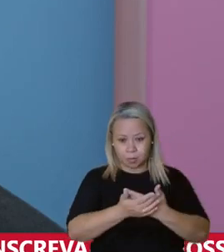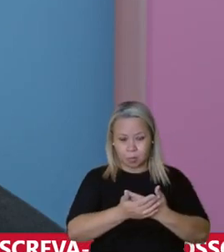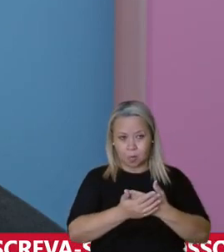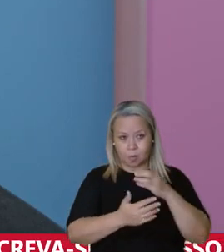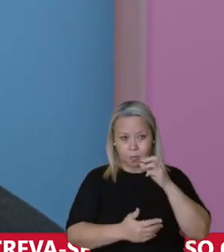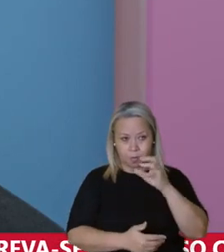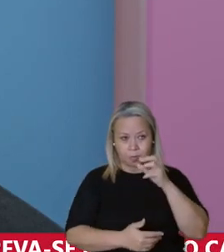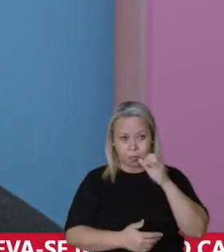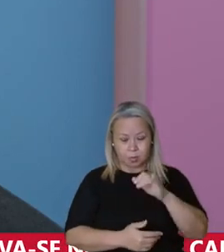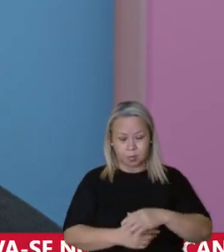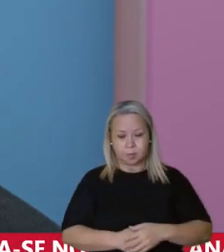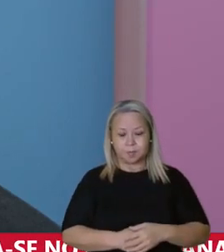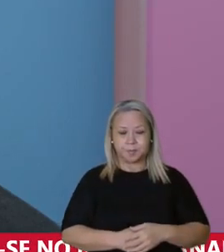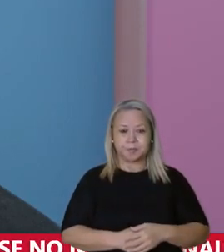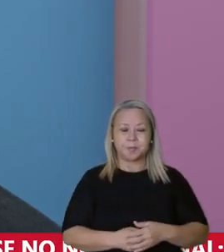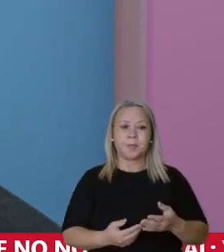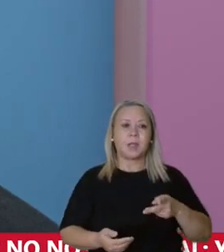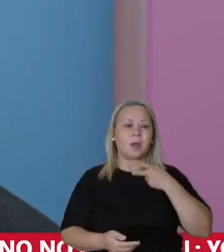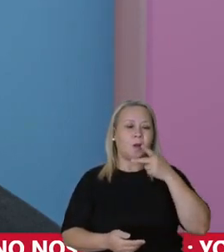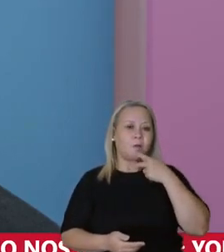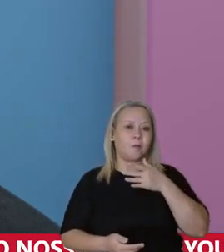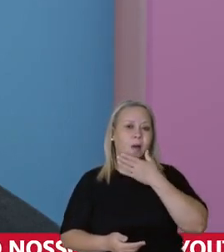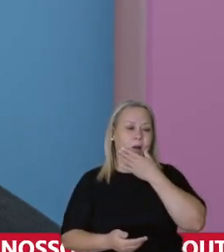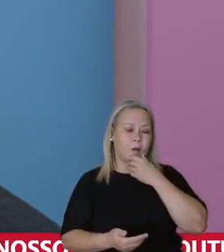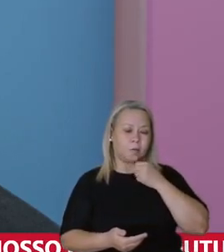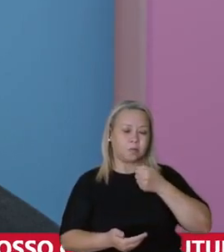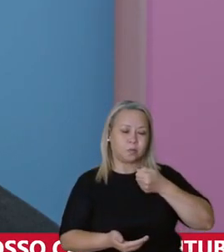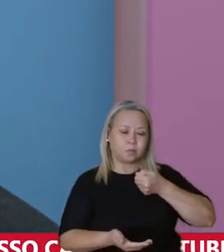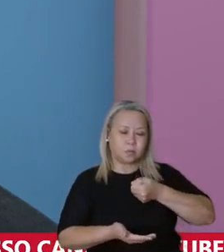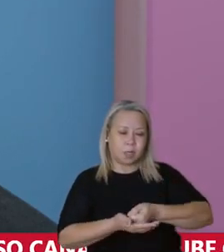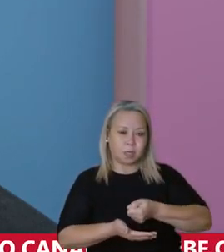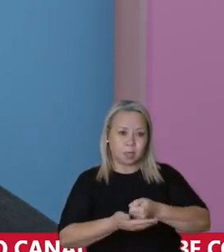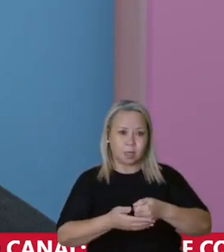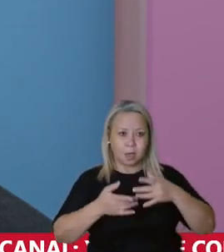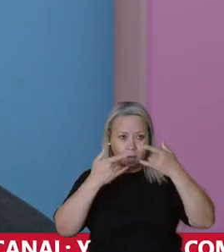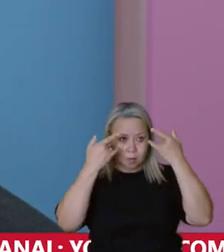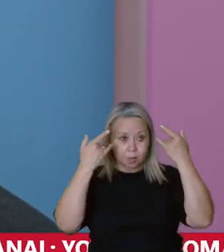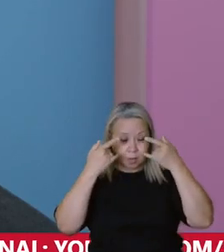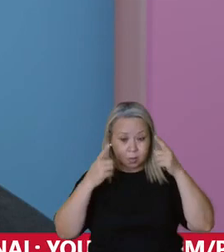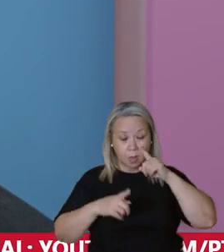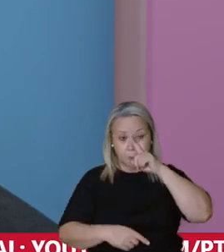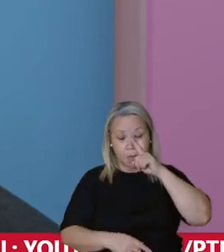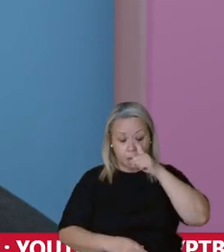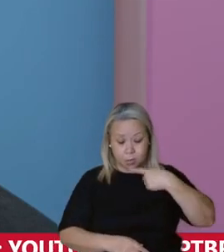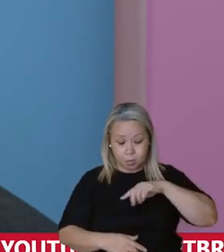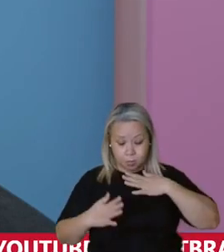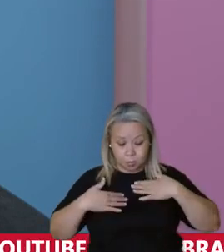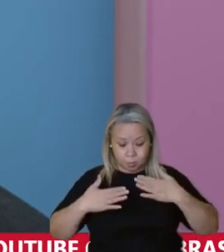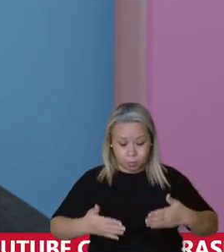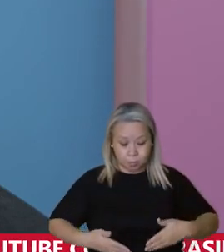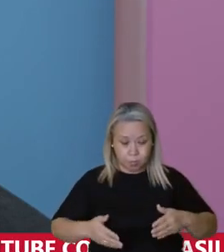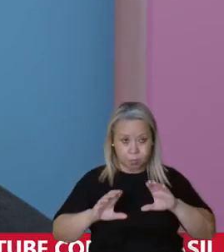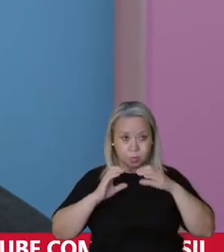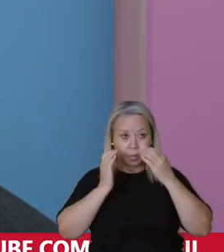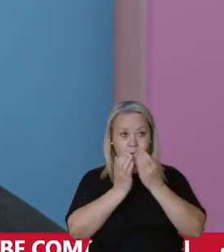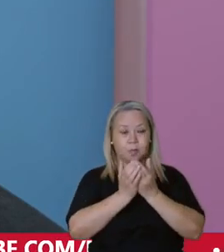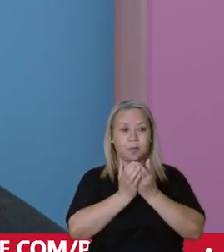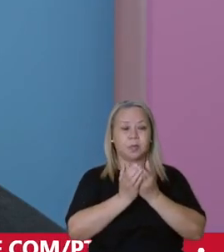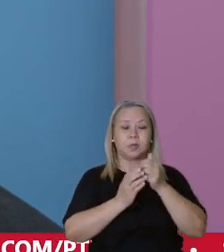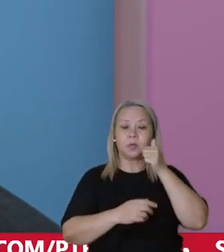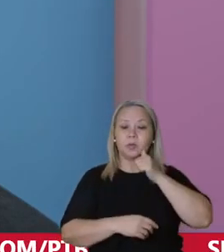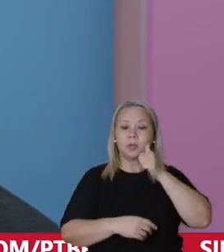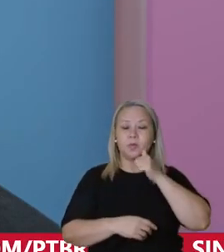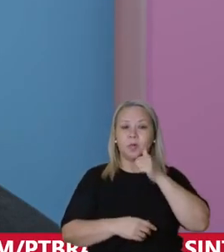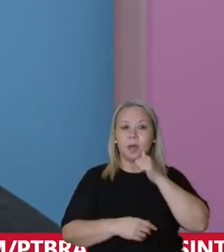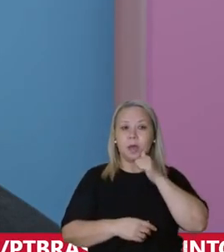Godinho e da aula O Patriarcado, o Capitalismo e a Ameaça aos Nossos Corpos com a integrante do Coletivo Nacional de Mulheres do PT,